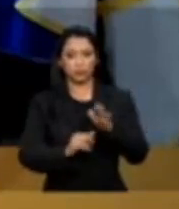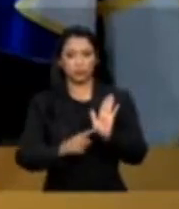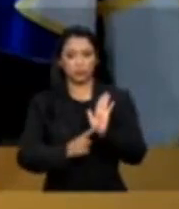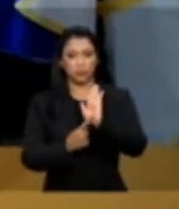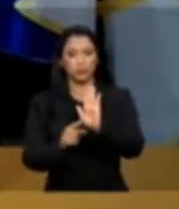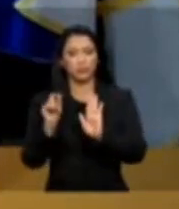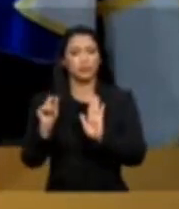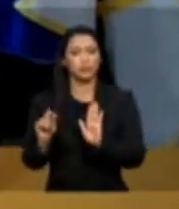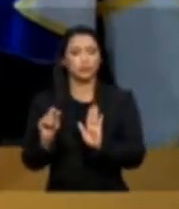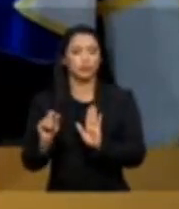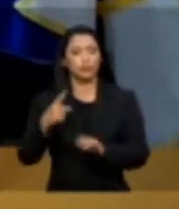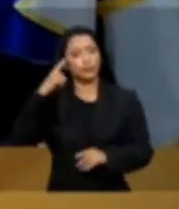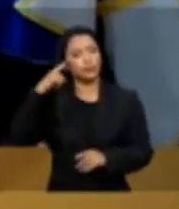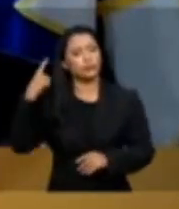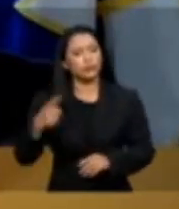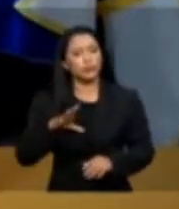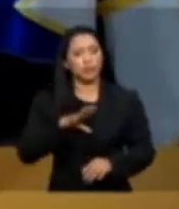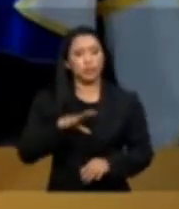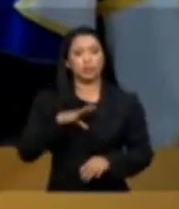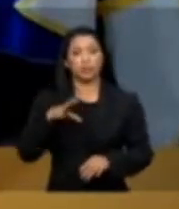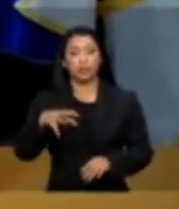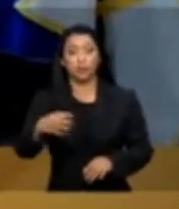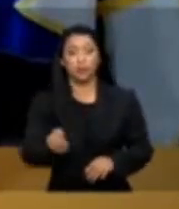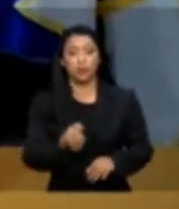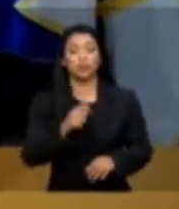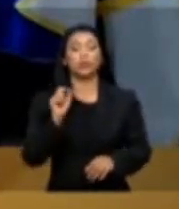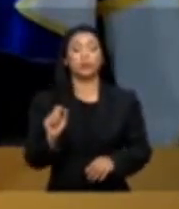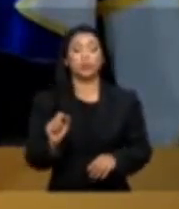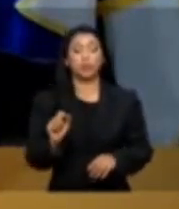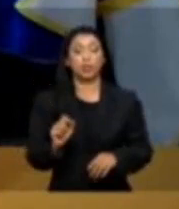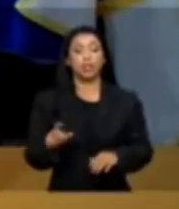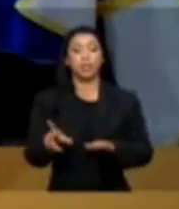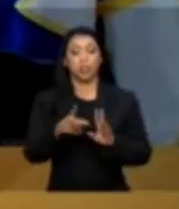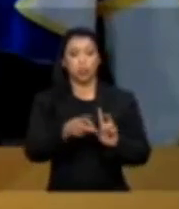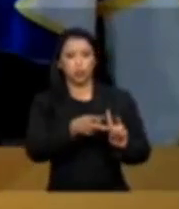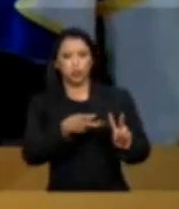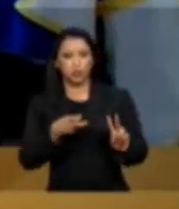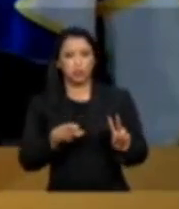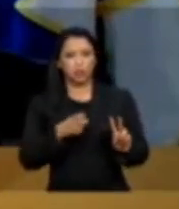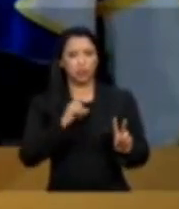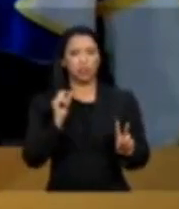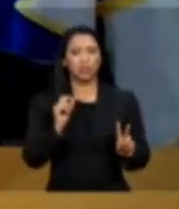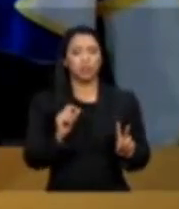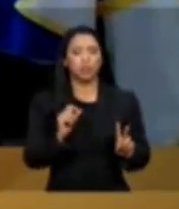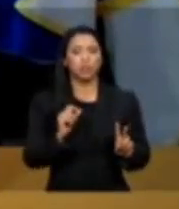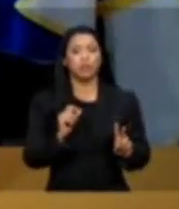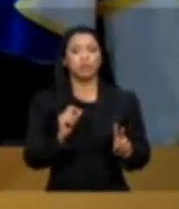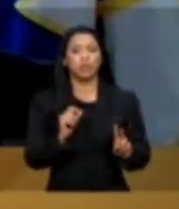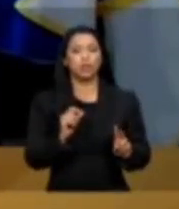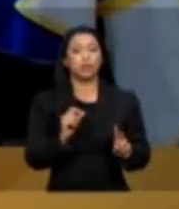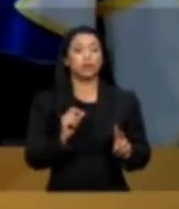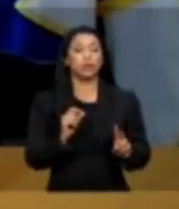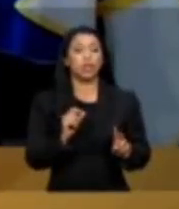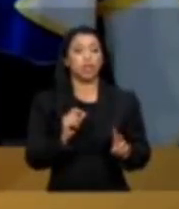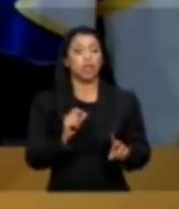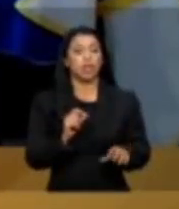radica-se nas ordenações portuguesas, pelo qual os índios seriam e são senhores naturais de suas terras